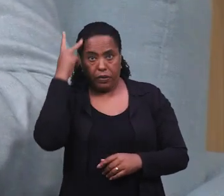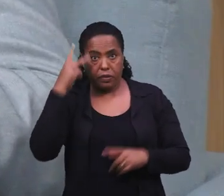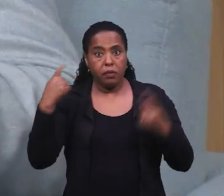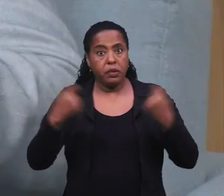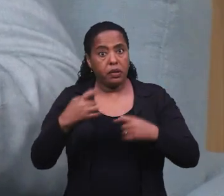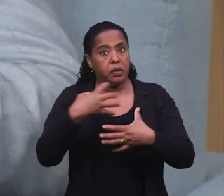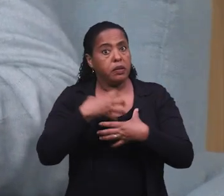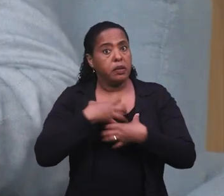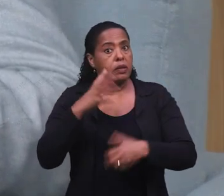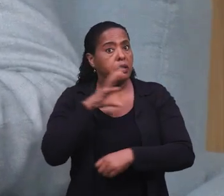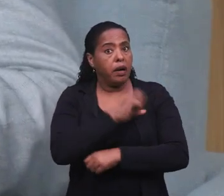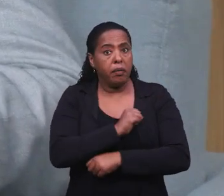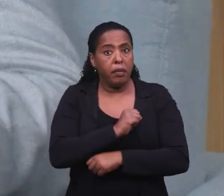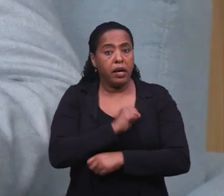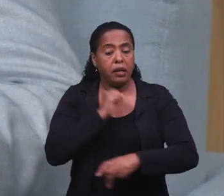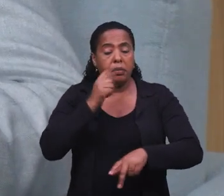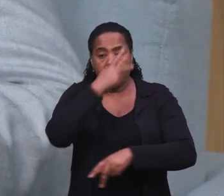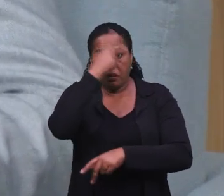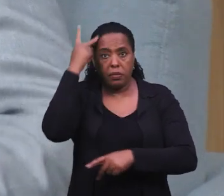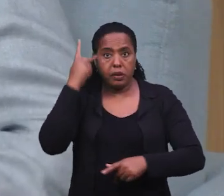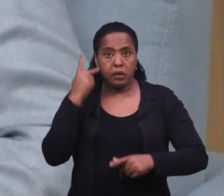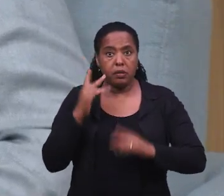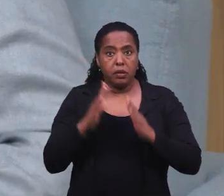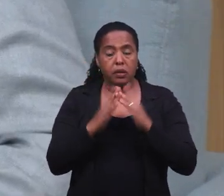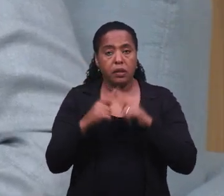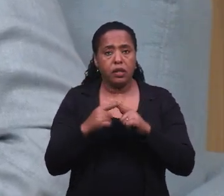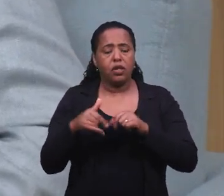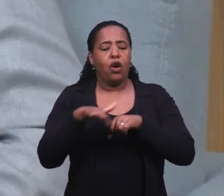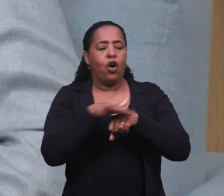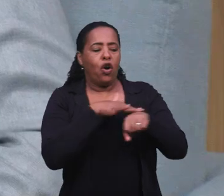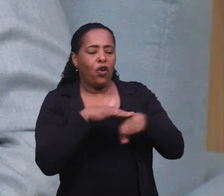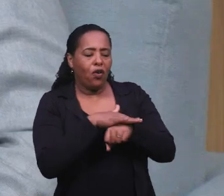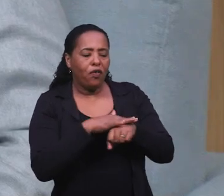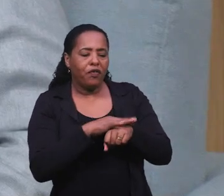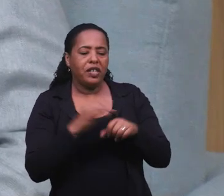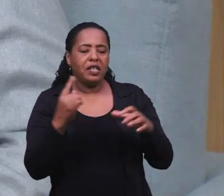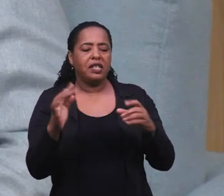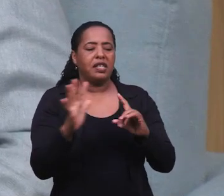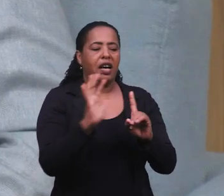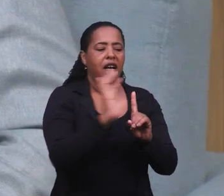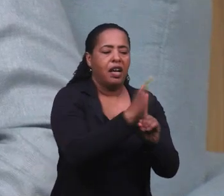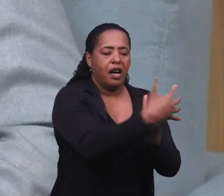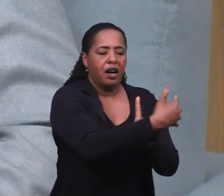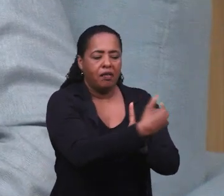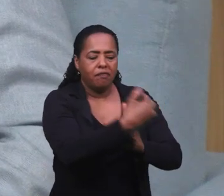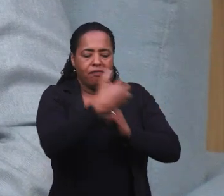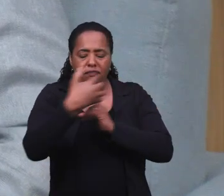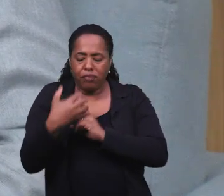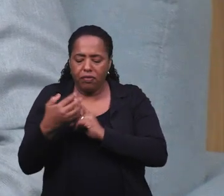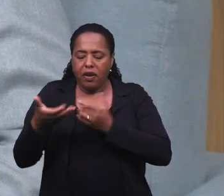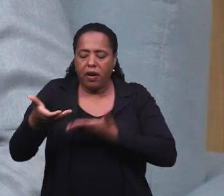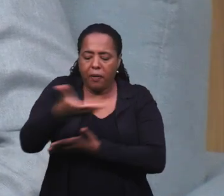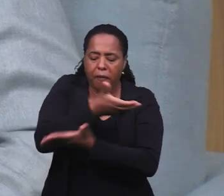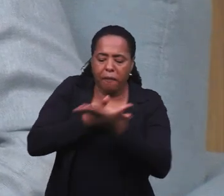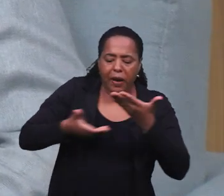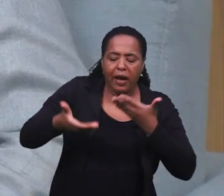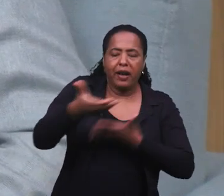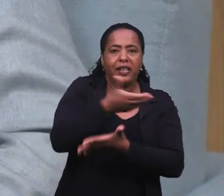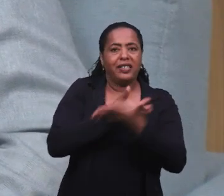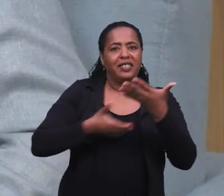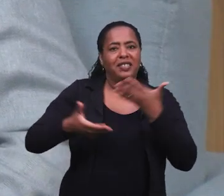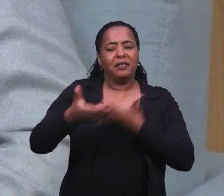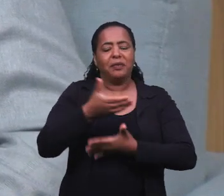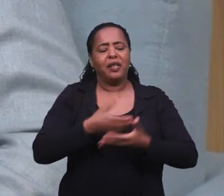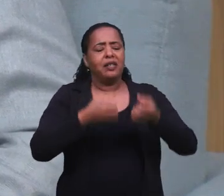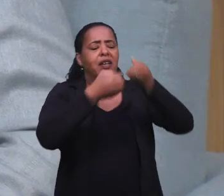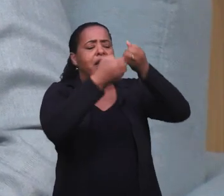para complementar esta resposta, nós vamos também aqui chamar o nosso irmão, doutor Lucas Vieira